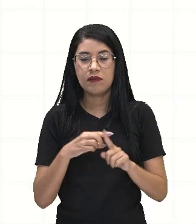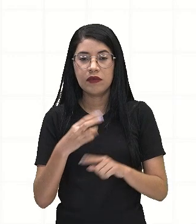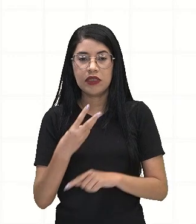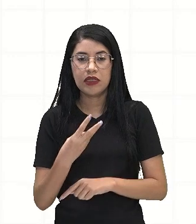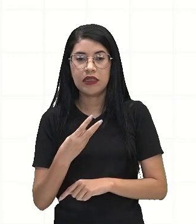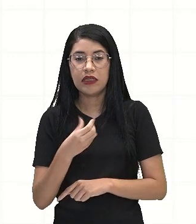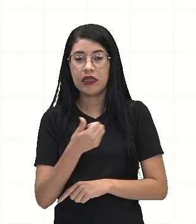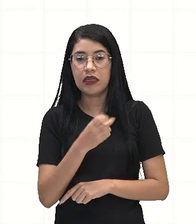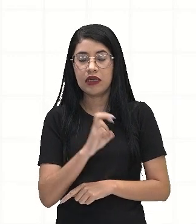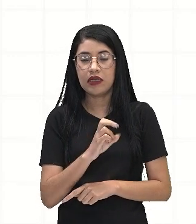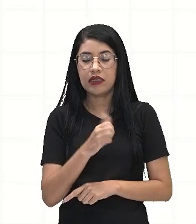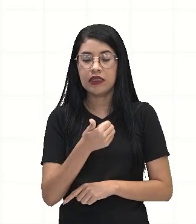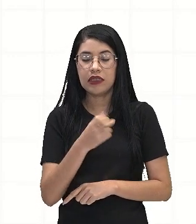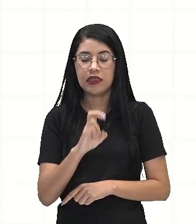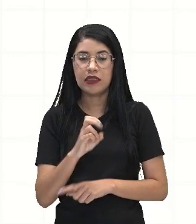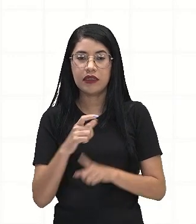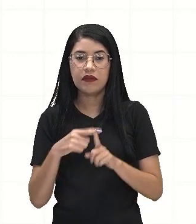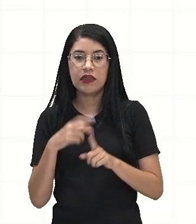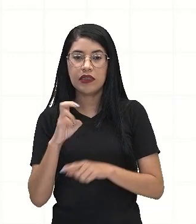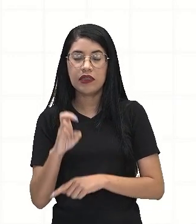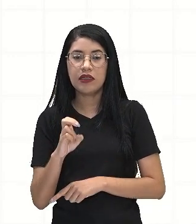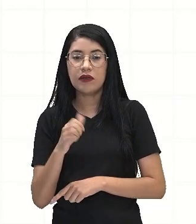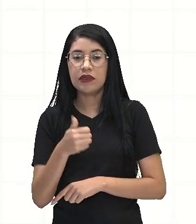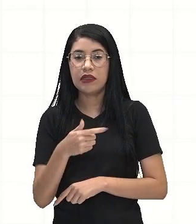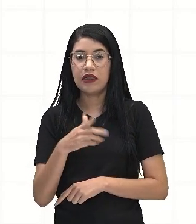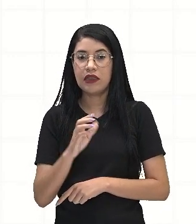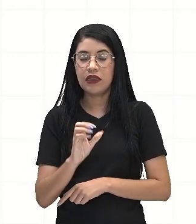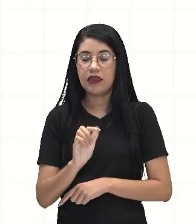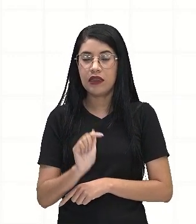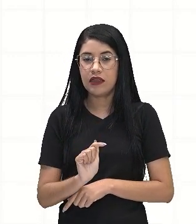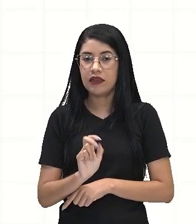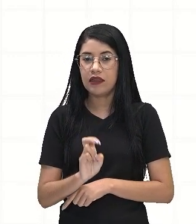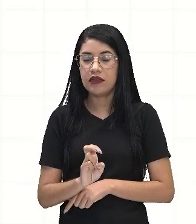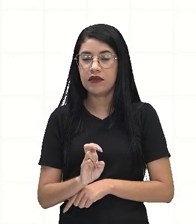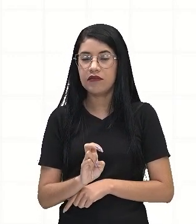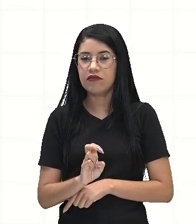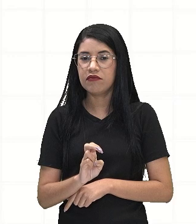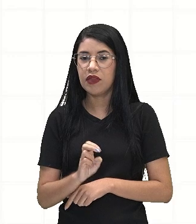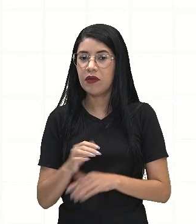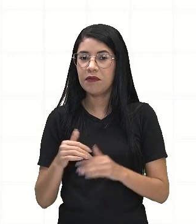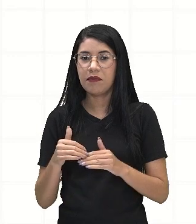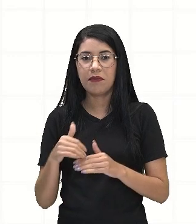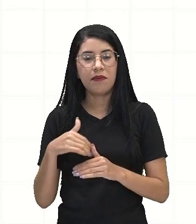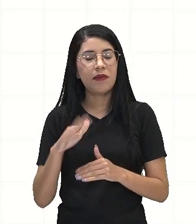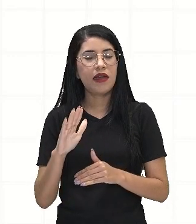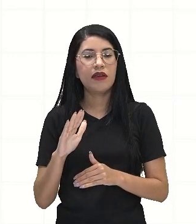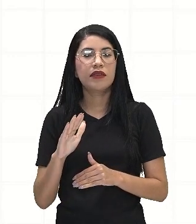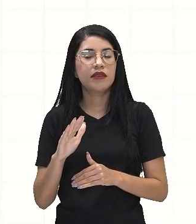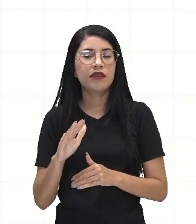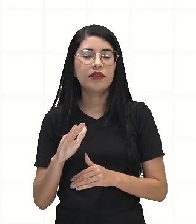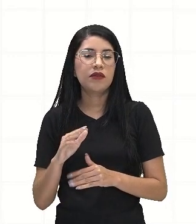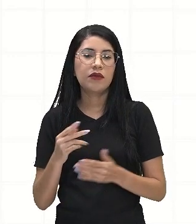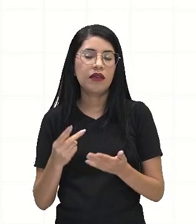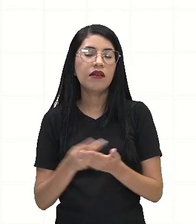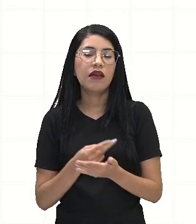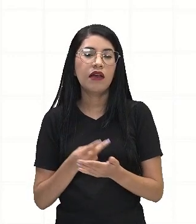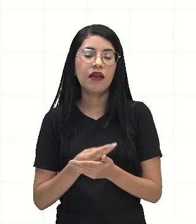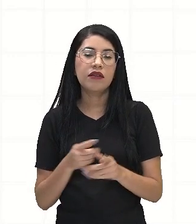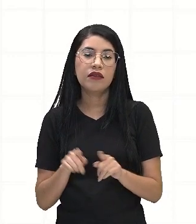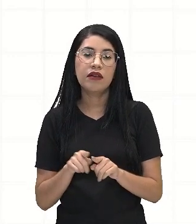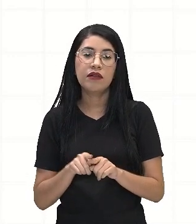15, 15 vezes 5, 75. Olha, já ia passar muito, né? Porque o